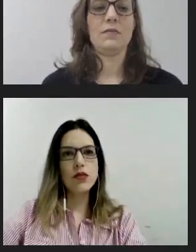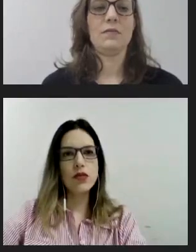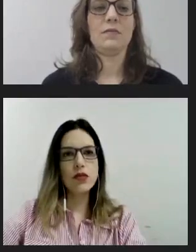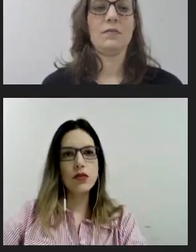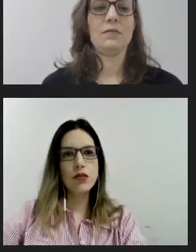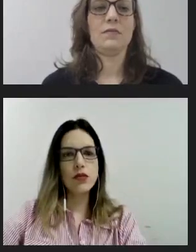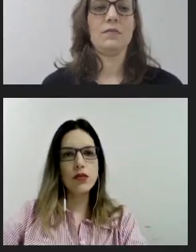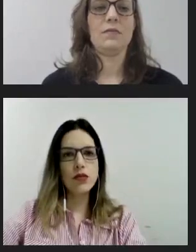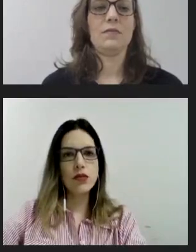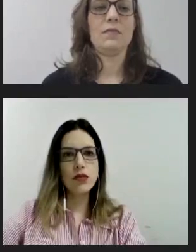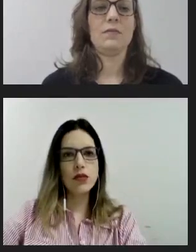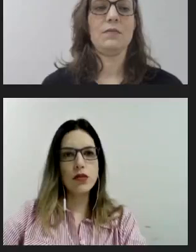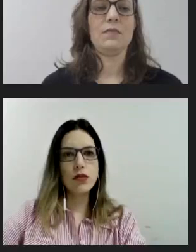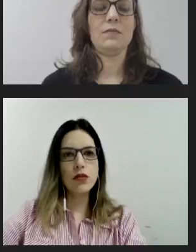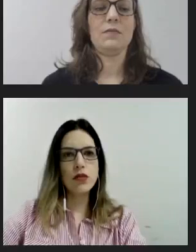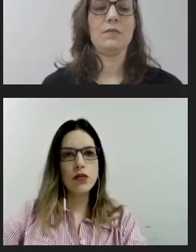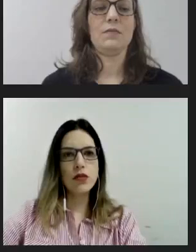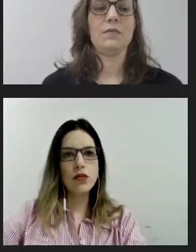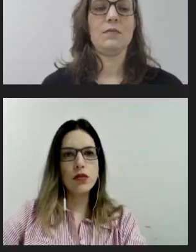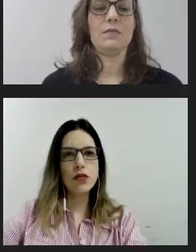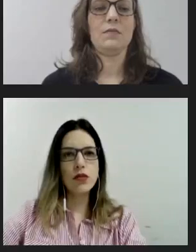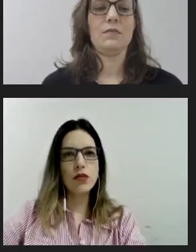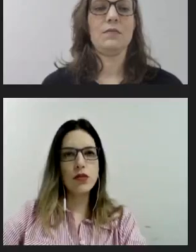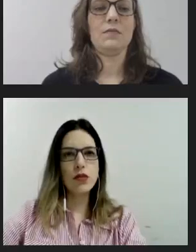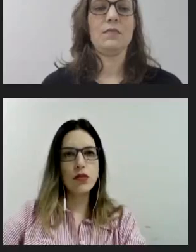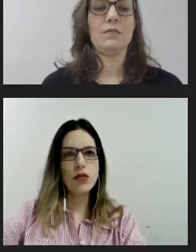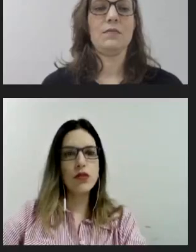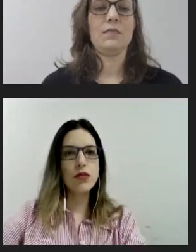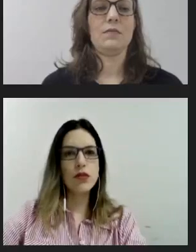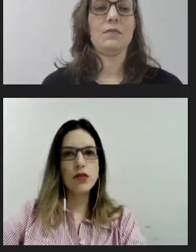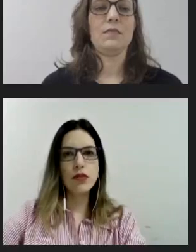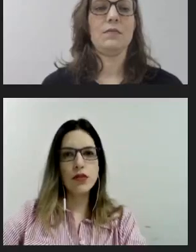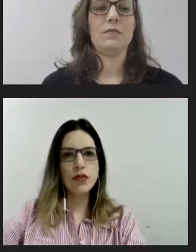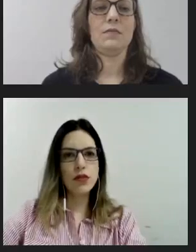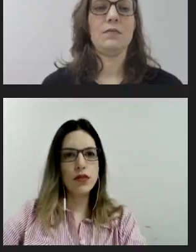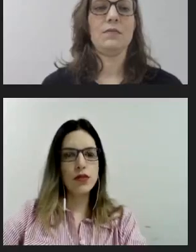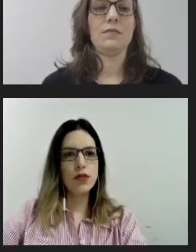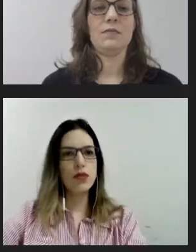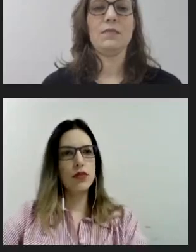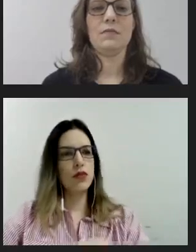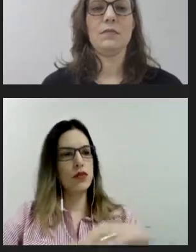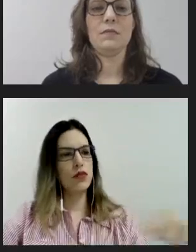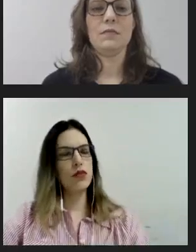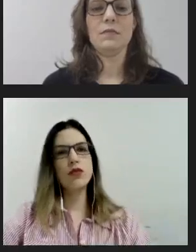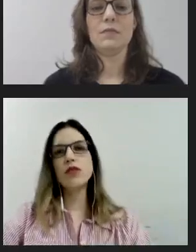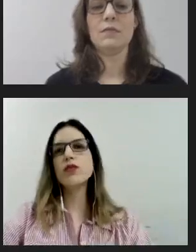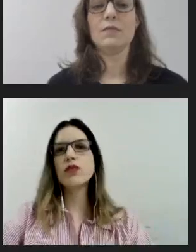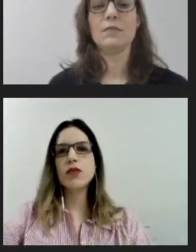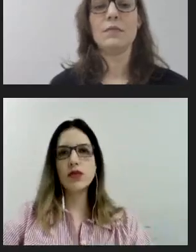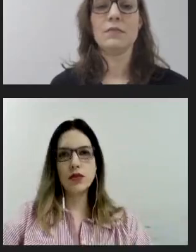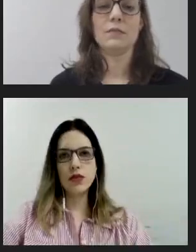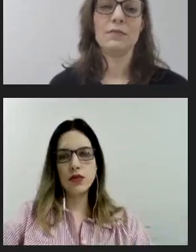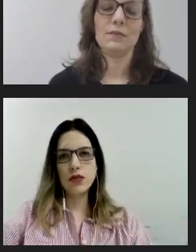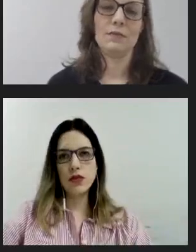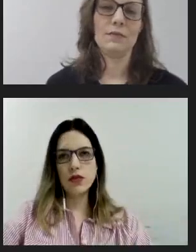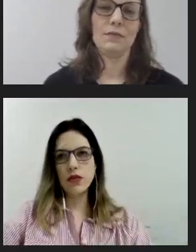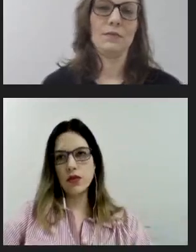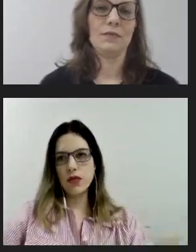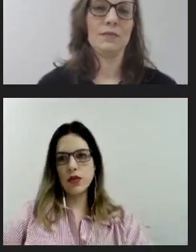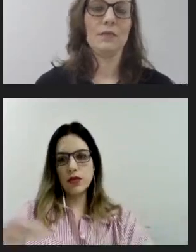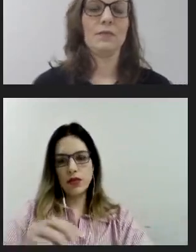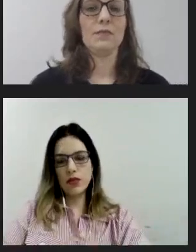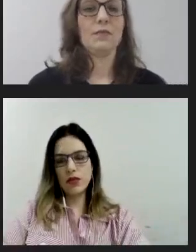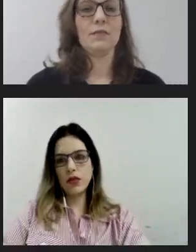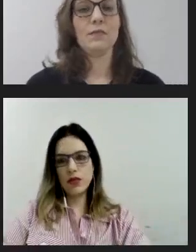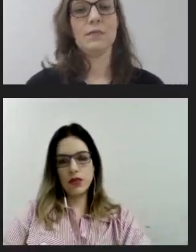corpo, ganhe voz, ganhe, né, a sensibilização devida no nosso instituto, para que a gente